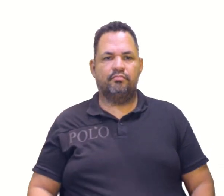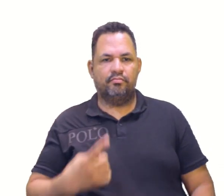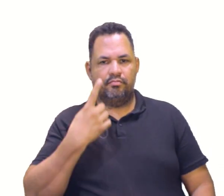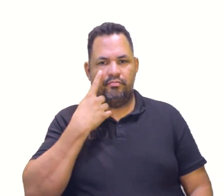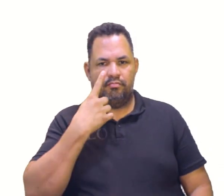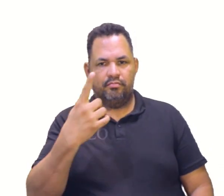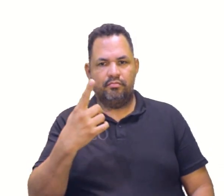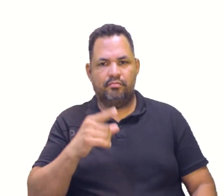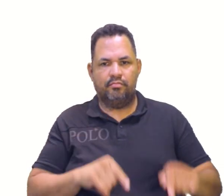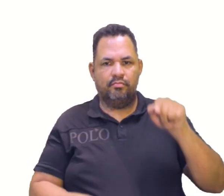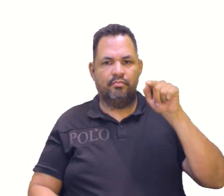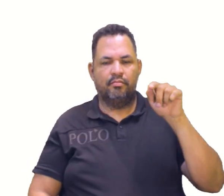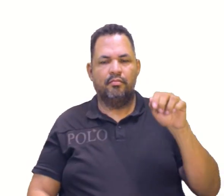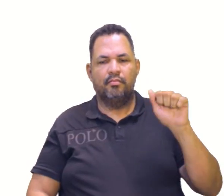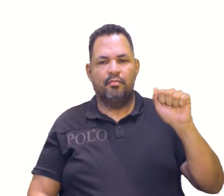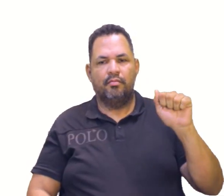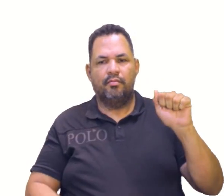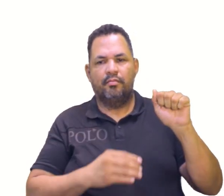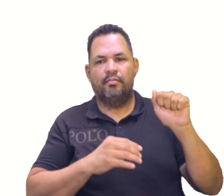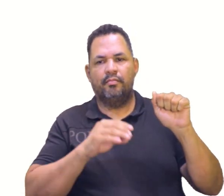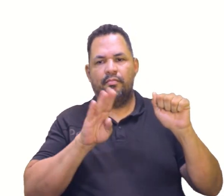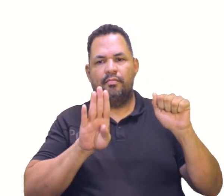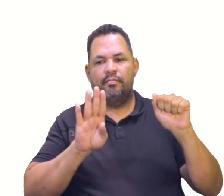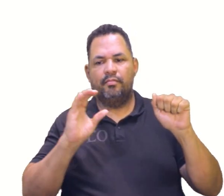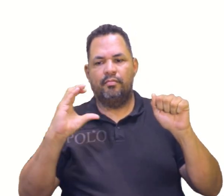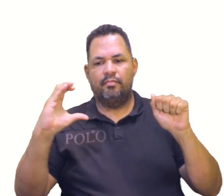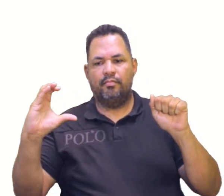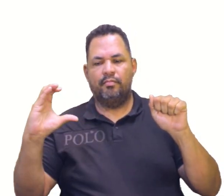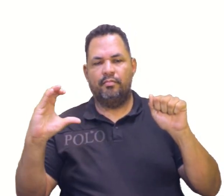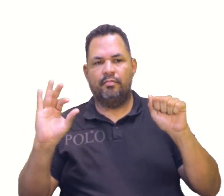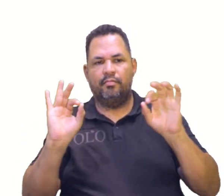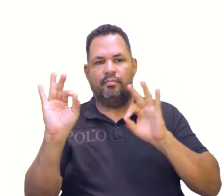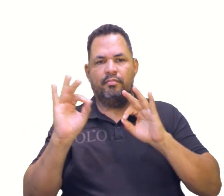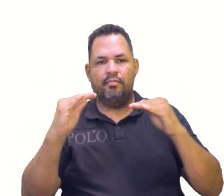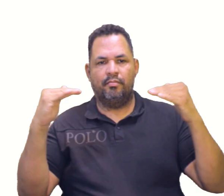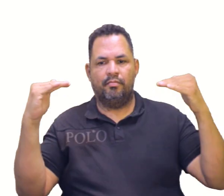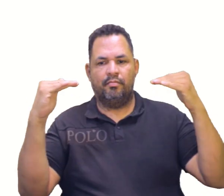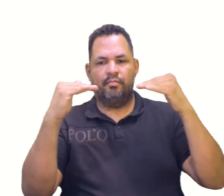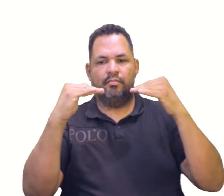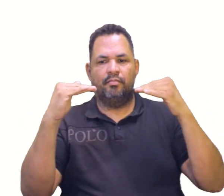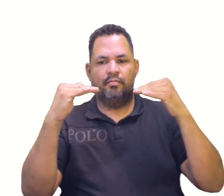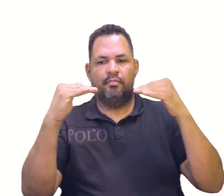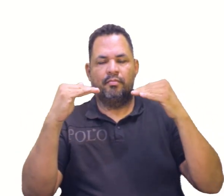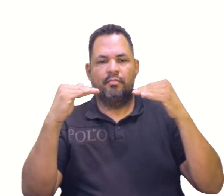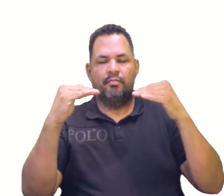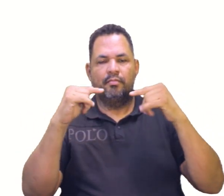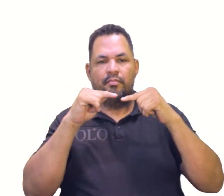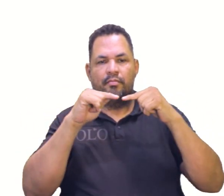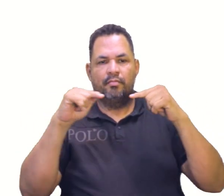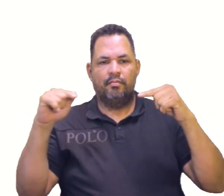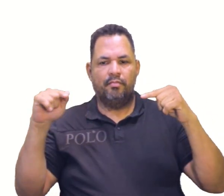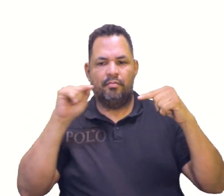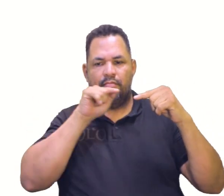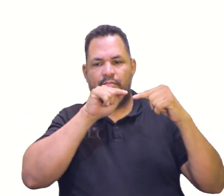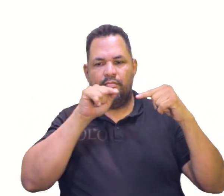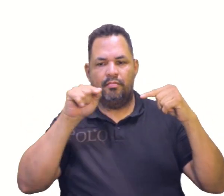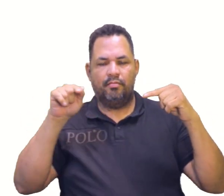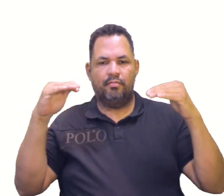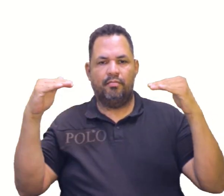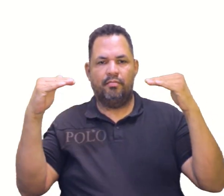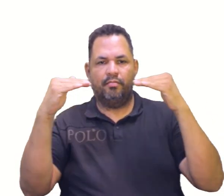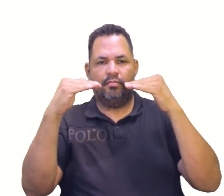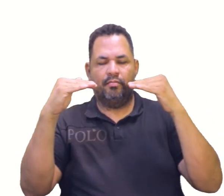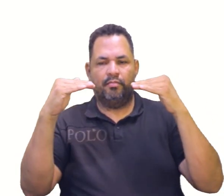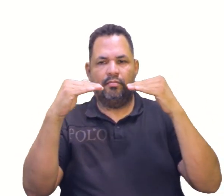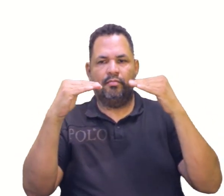Verifique se os pontos A, B e C estão alinhados. E para nós verificarmos se eles estão